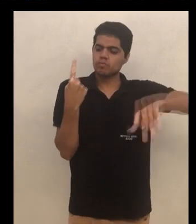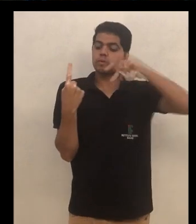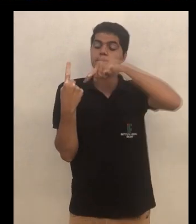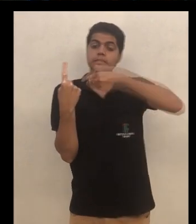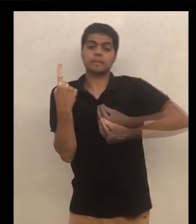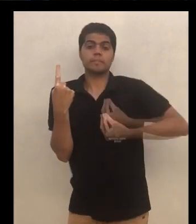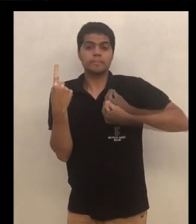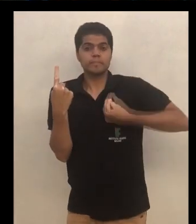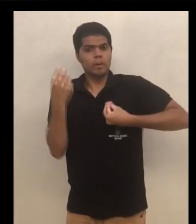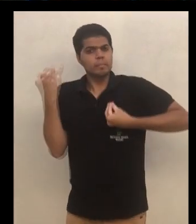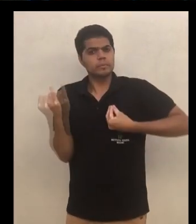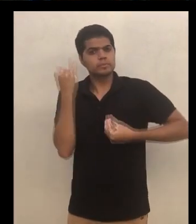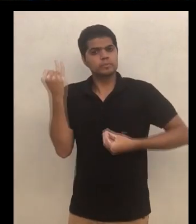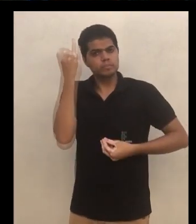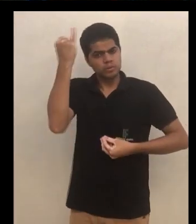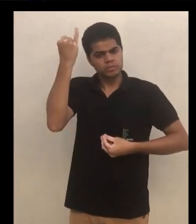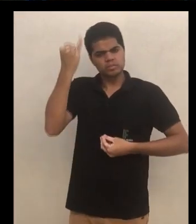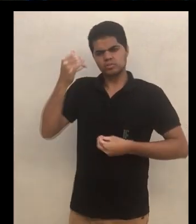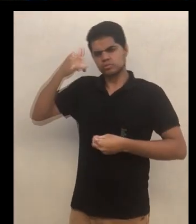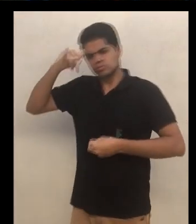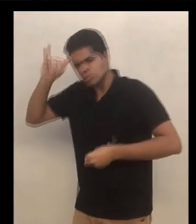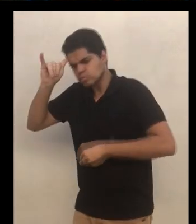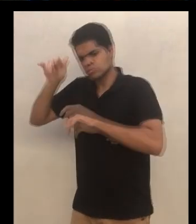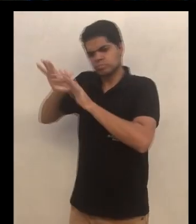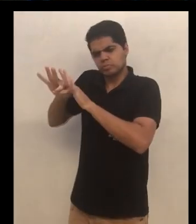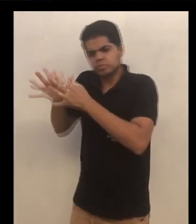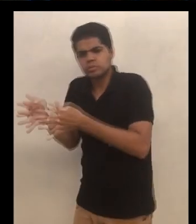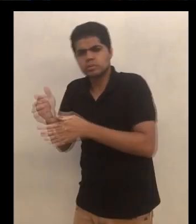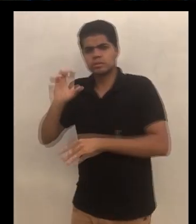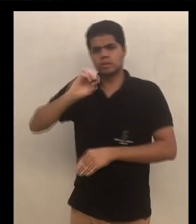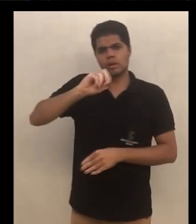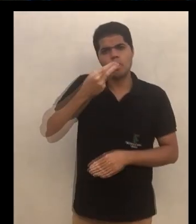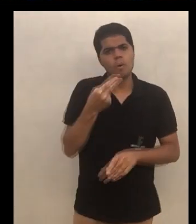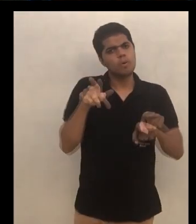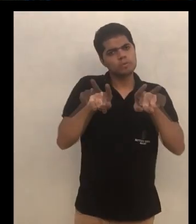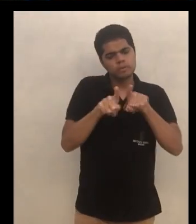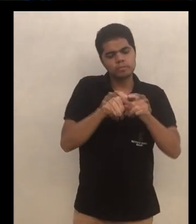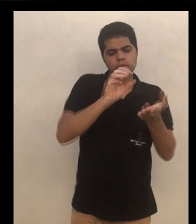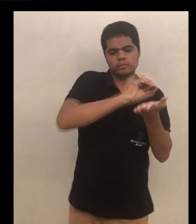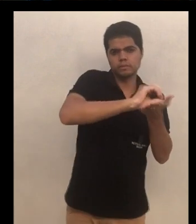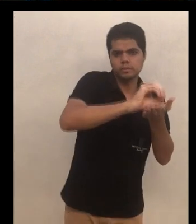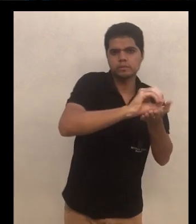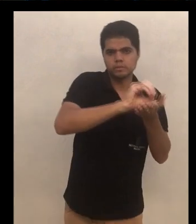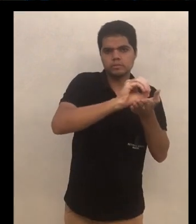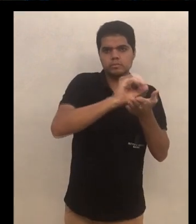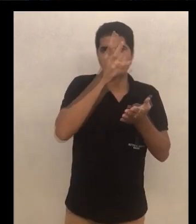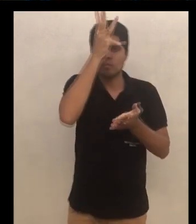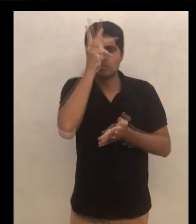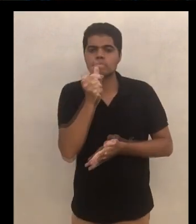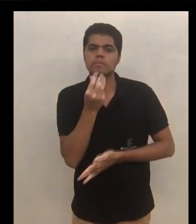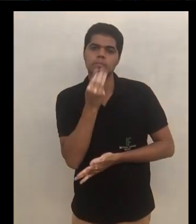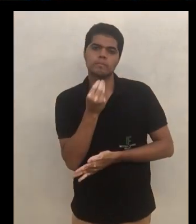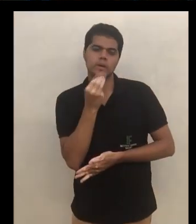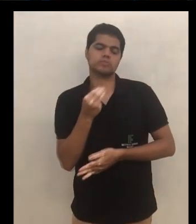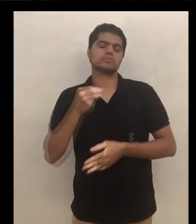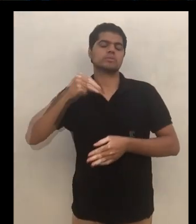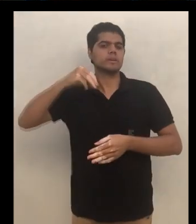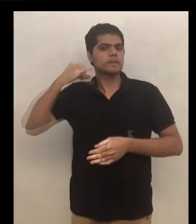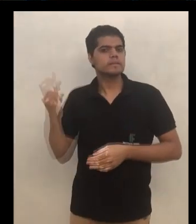importantíssimo, tanto para a caipira quanto para o sistema orgânico, né? Esses animais orgânicos